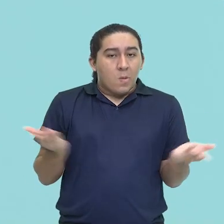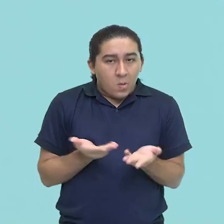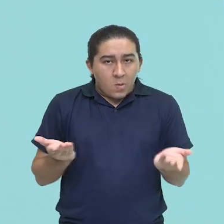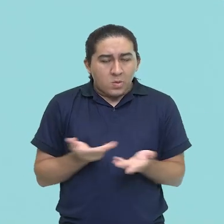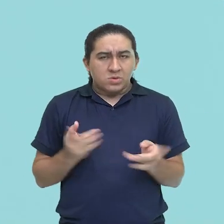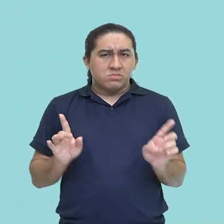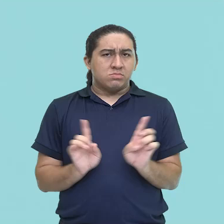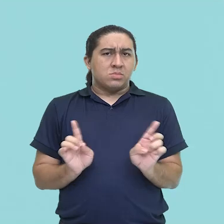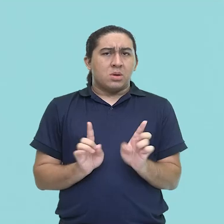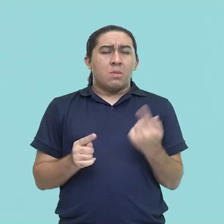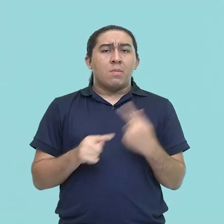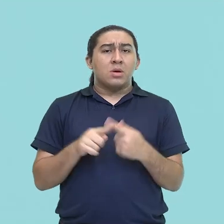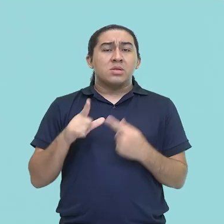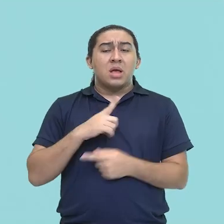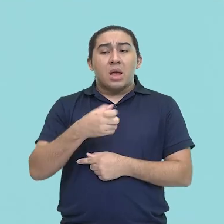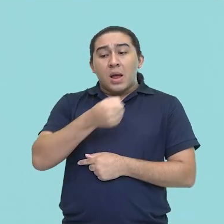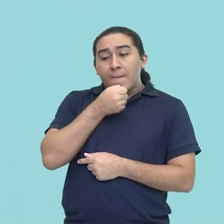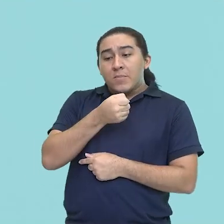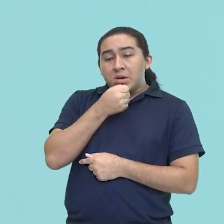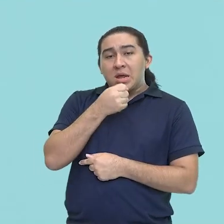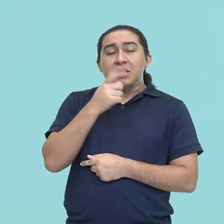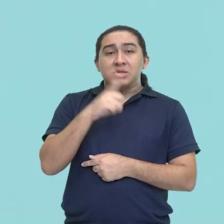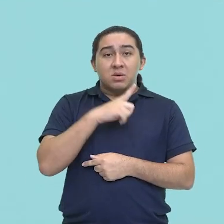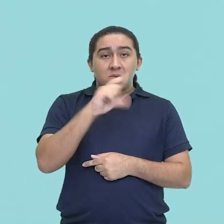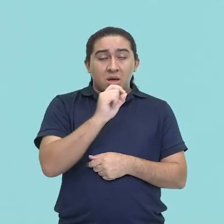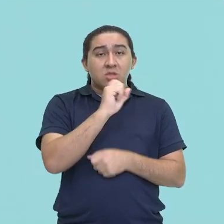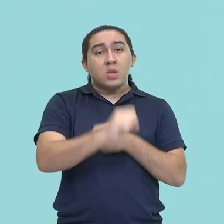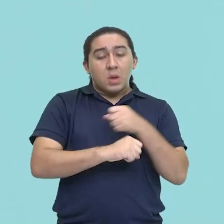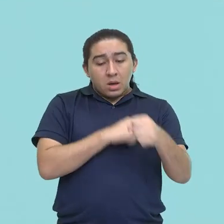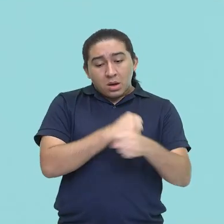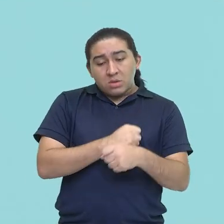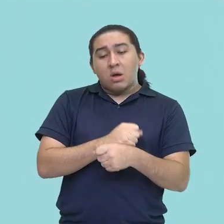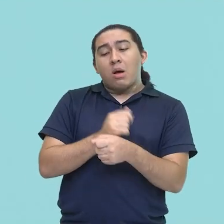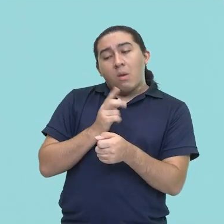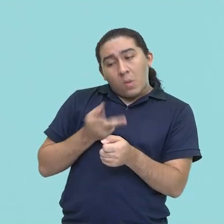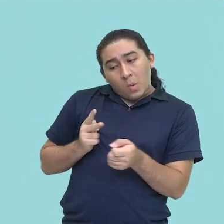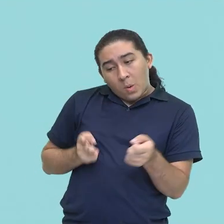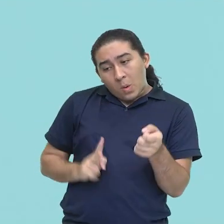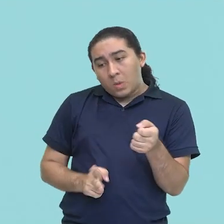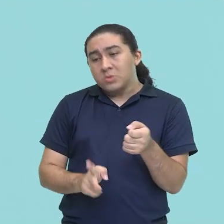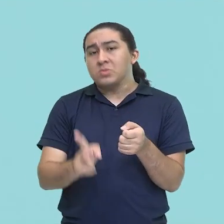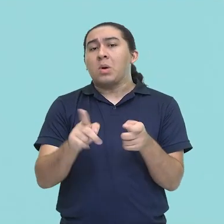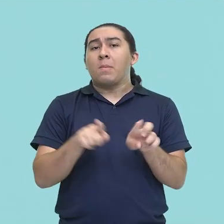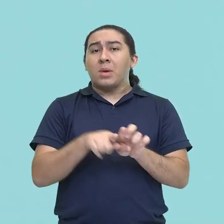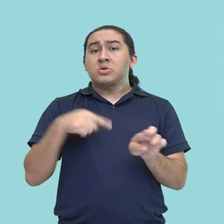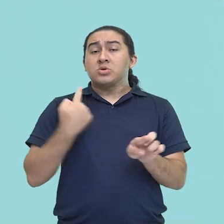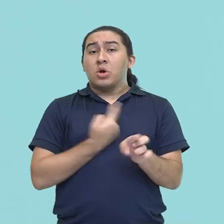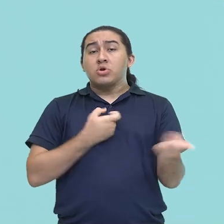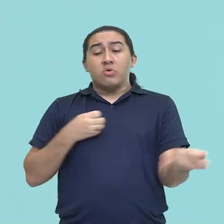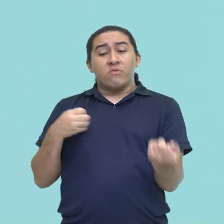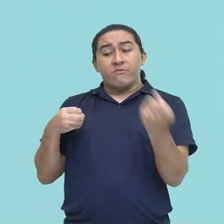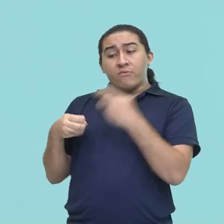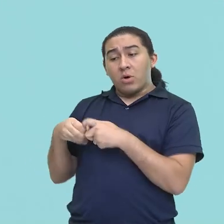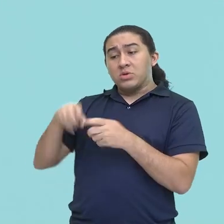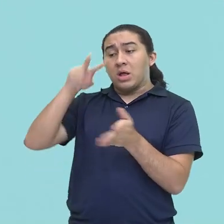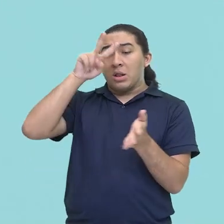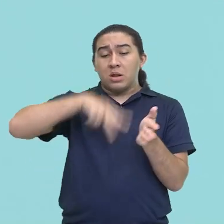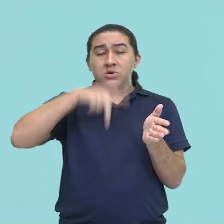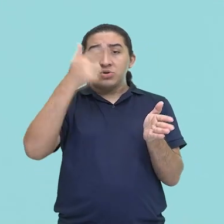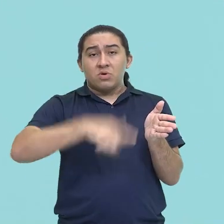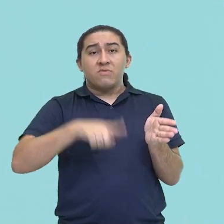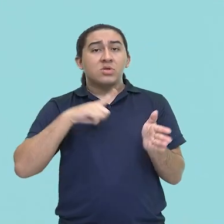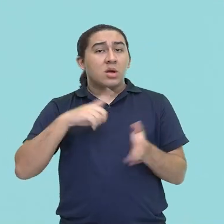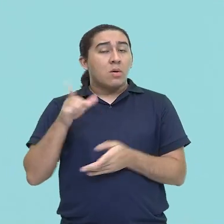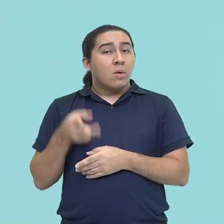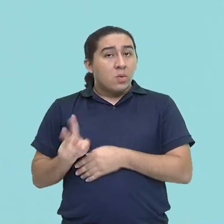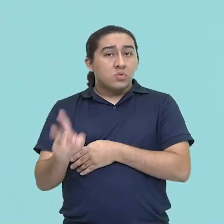tipo de reportagem que passa 2 anos e ela está lá e a gente vai lá e faz a leitura e está ainda,